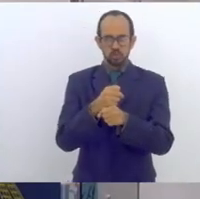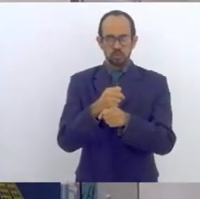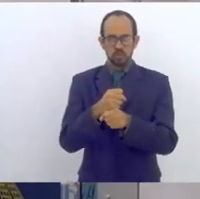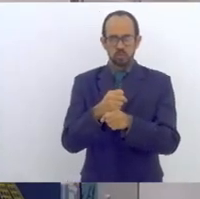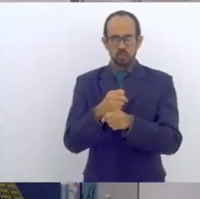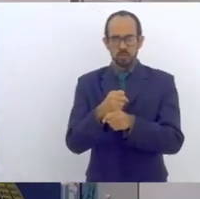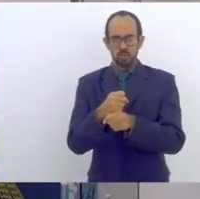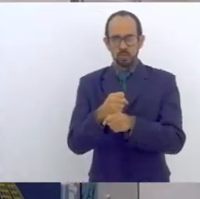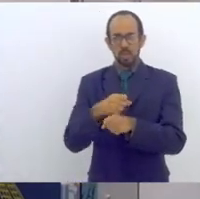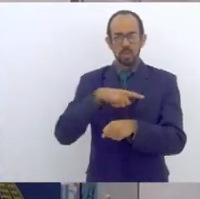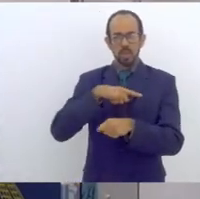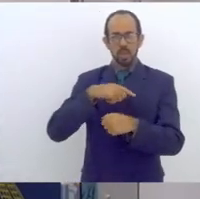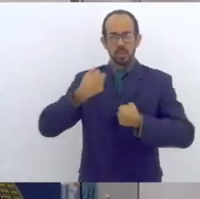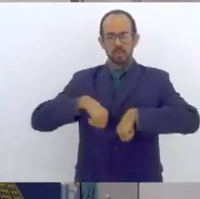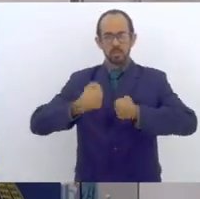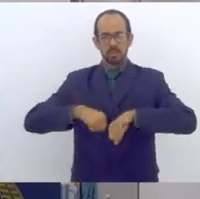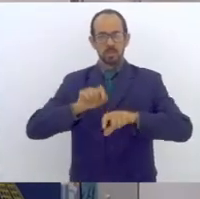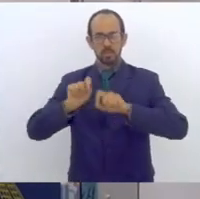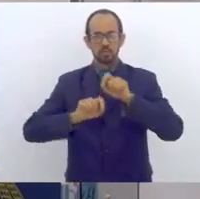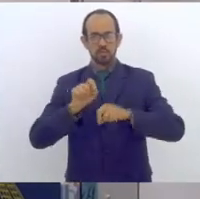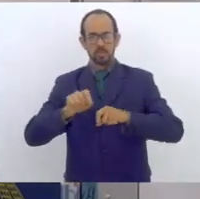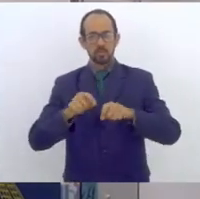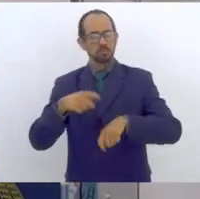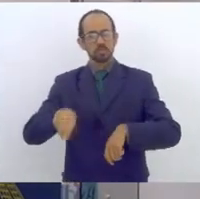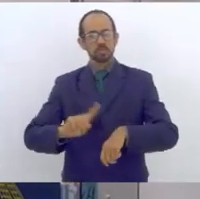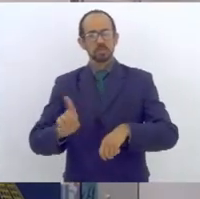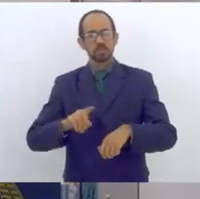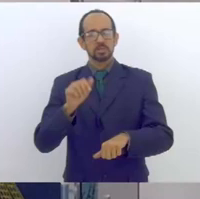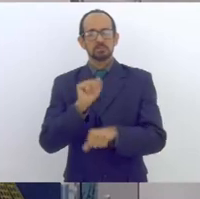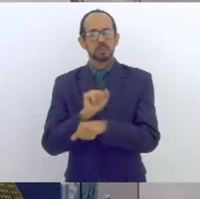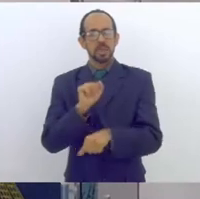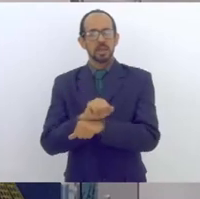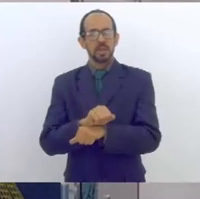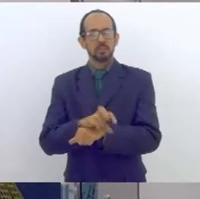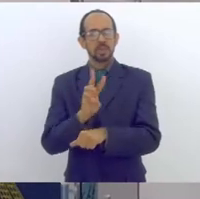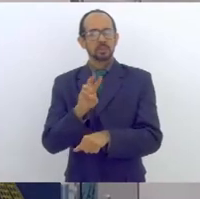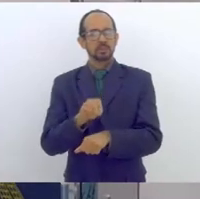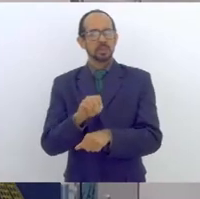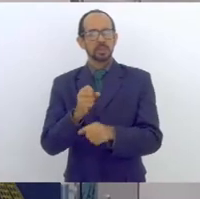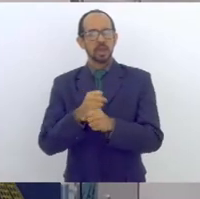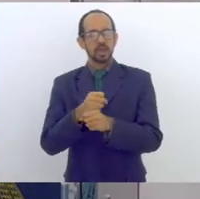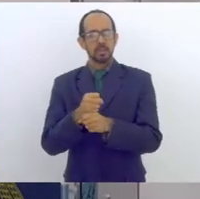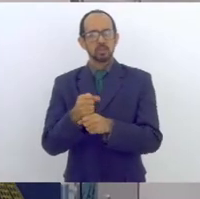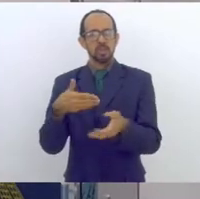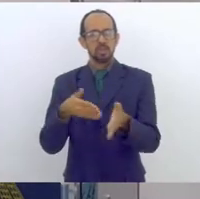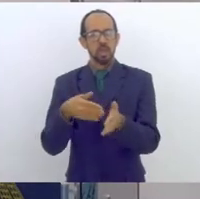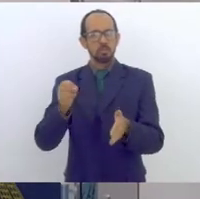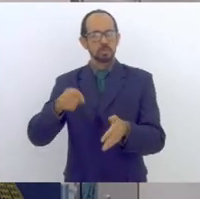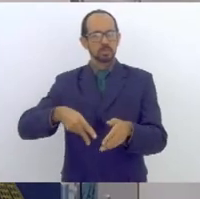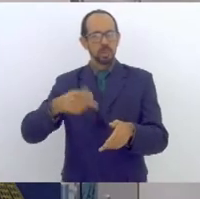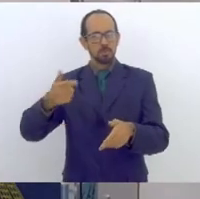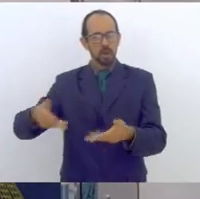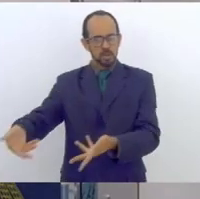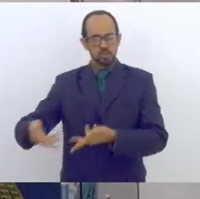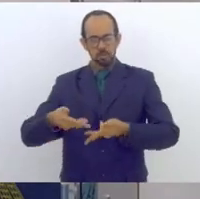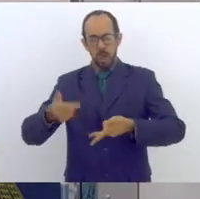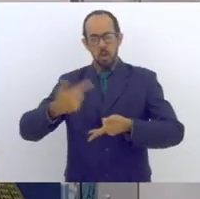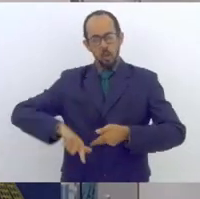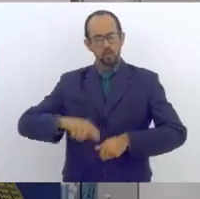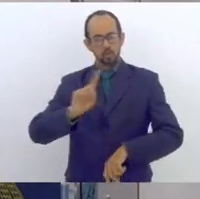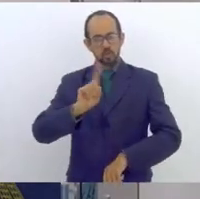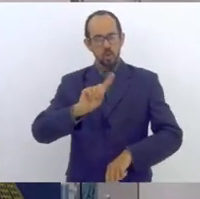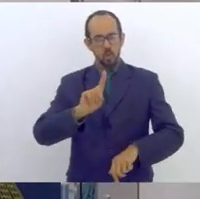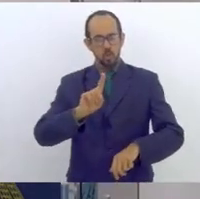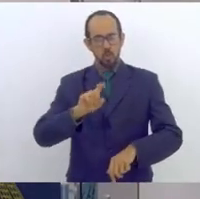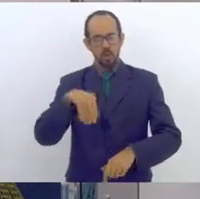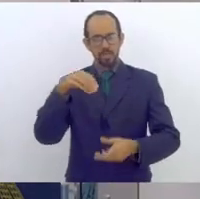não precisa esperar o técnico necropsia fazer 30 anos para se aposentar para chamar mais não porque dentro do IML nós